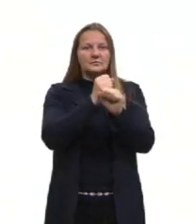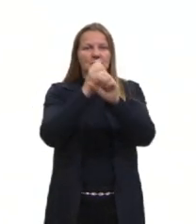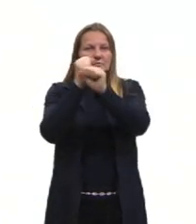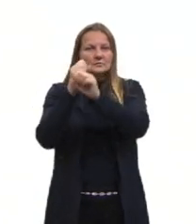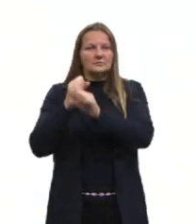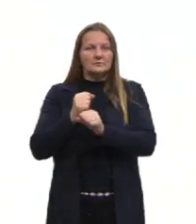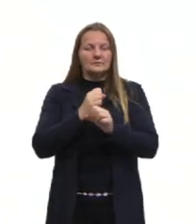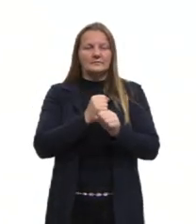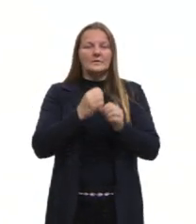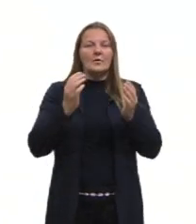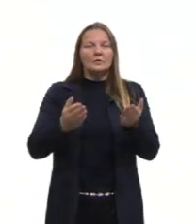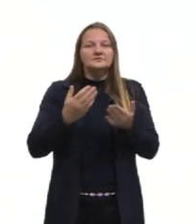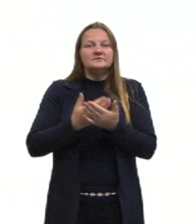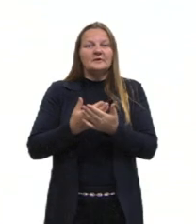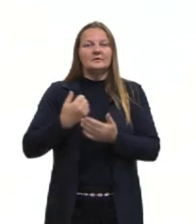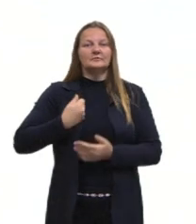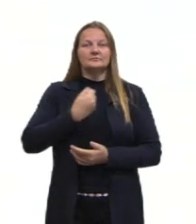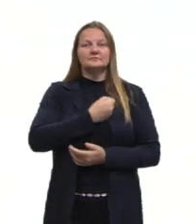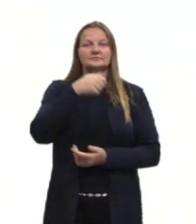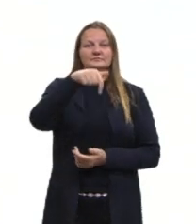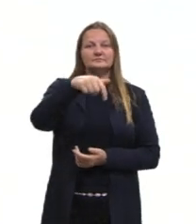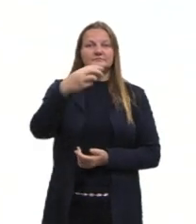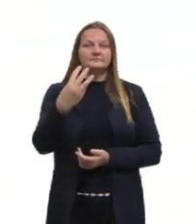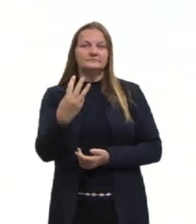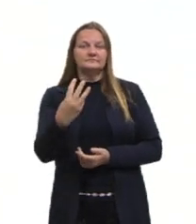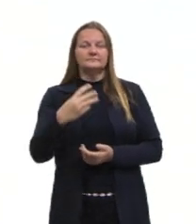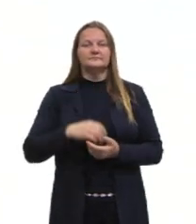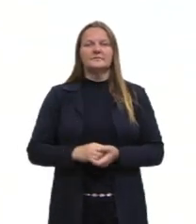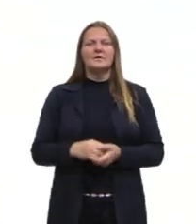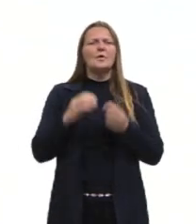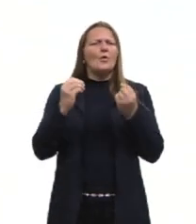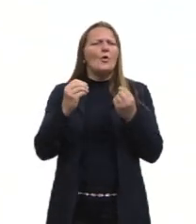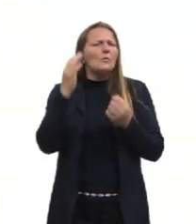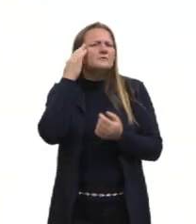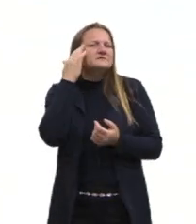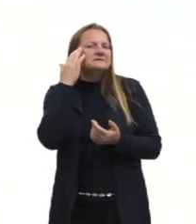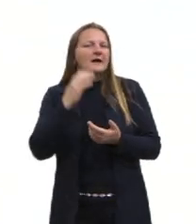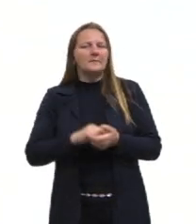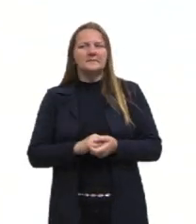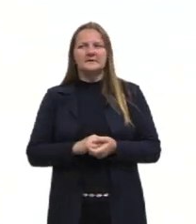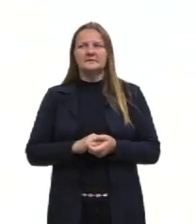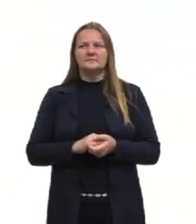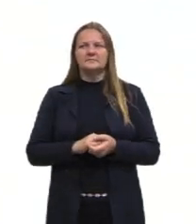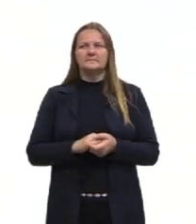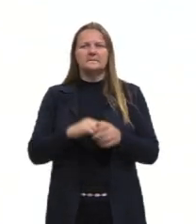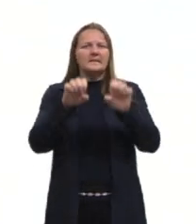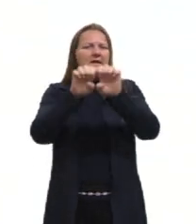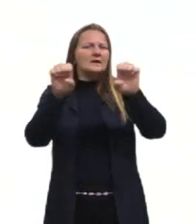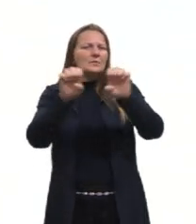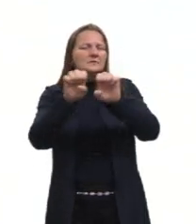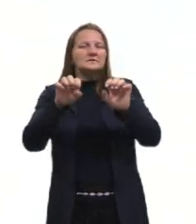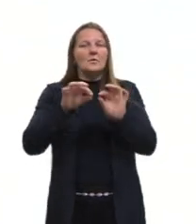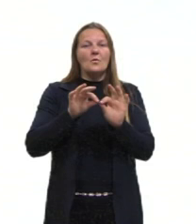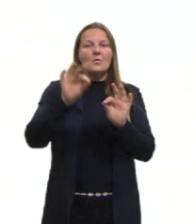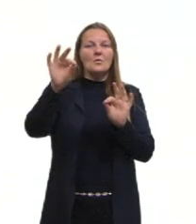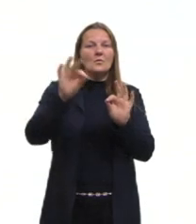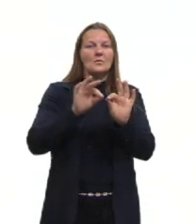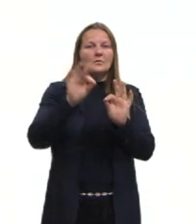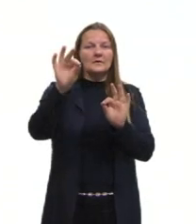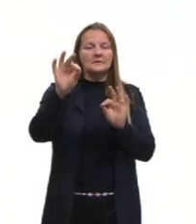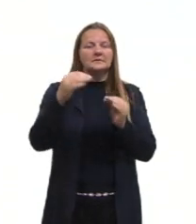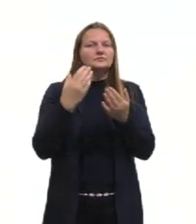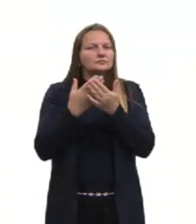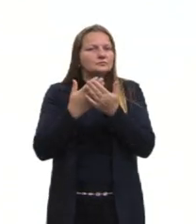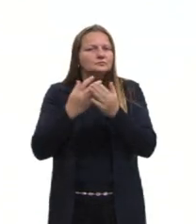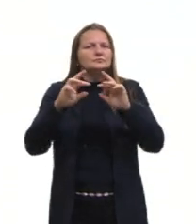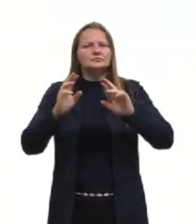de número 73 Como determinar a equação de uma reta nós Já estudamos né